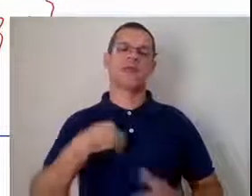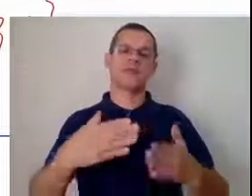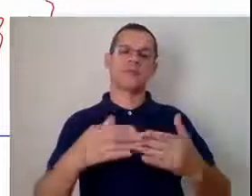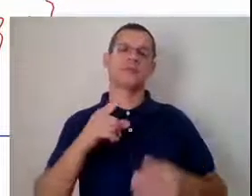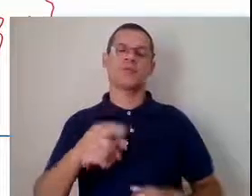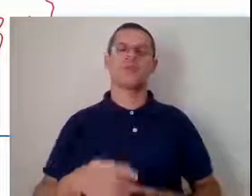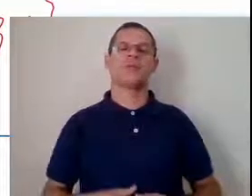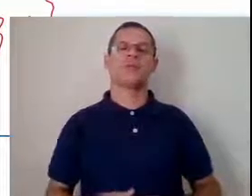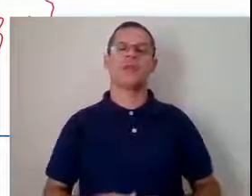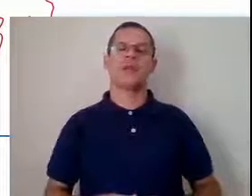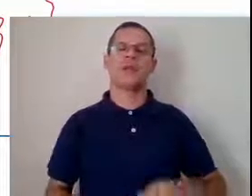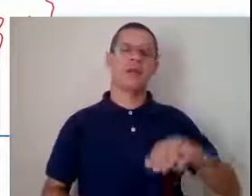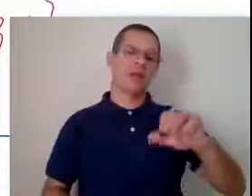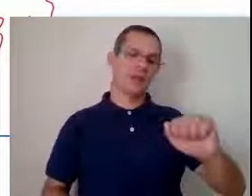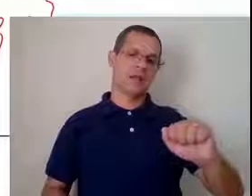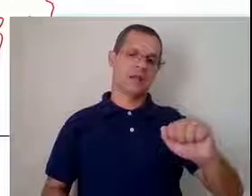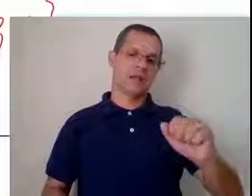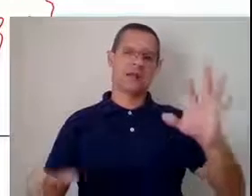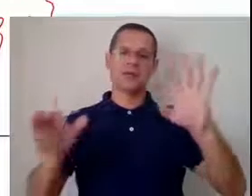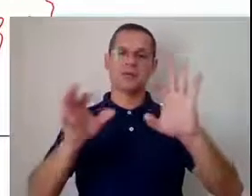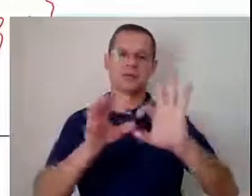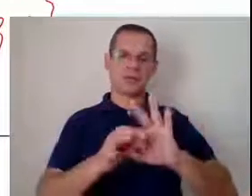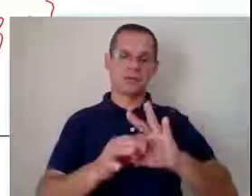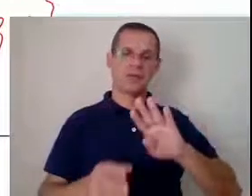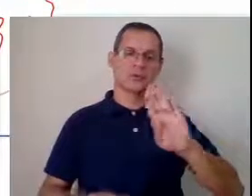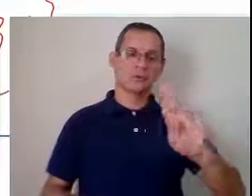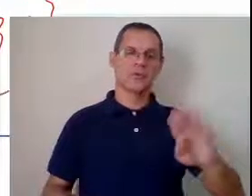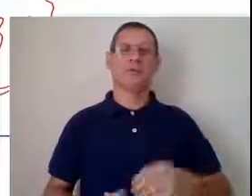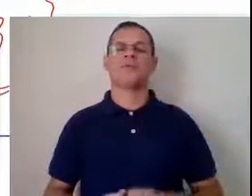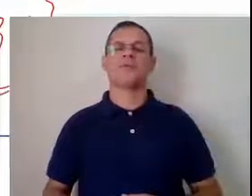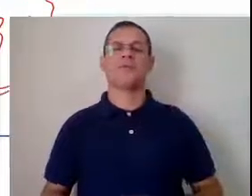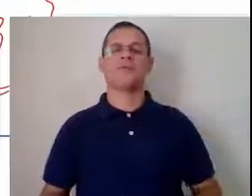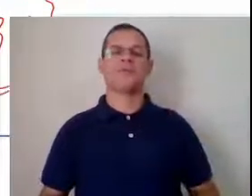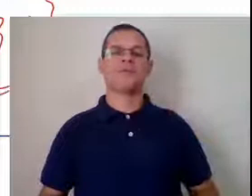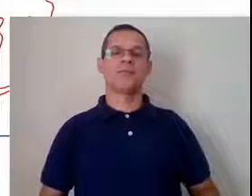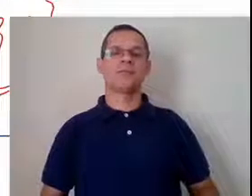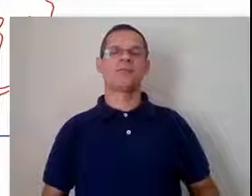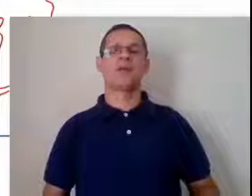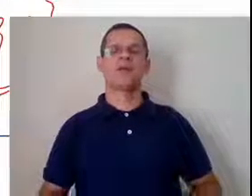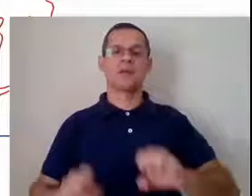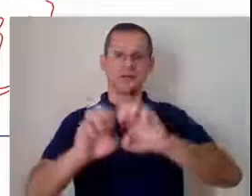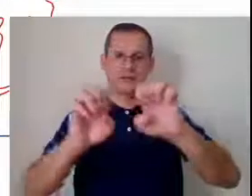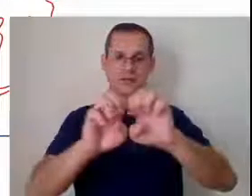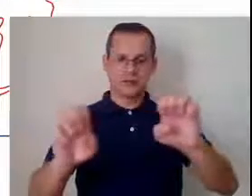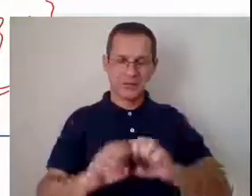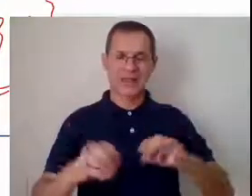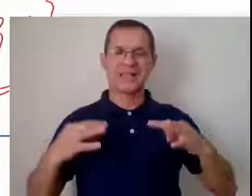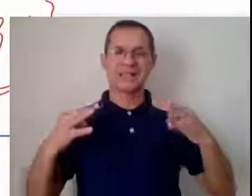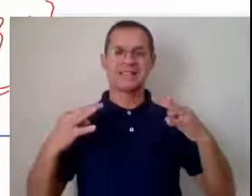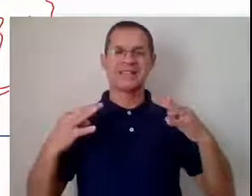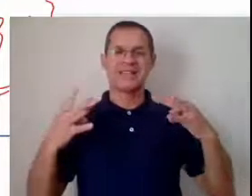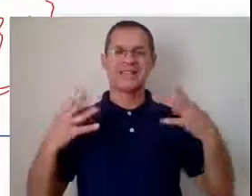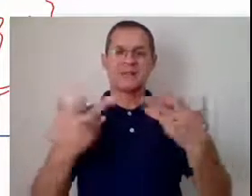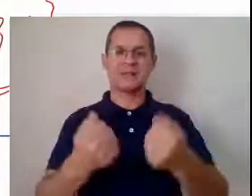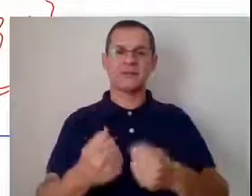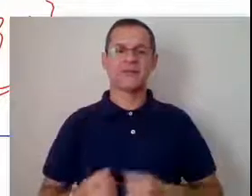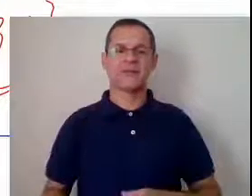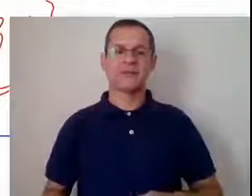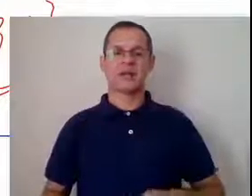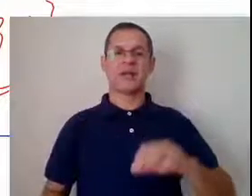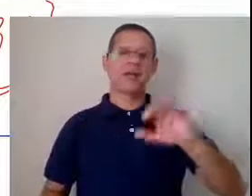para vocês A união com B, seria composto de todos. Então,